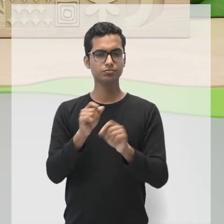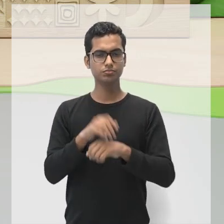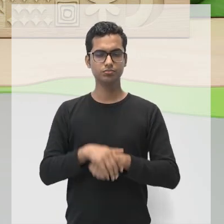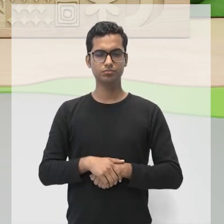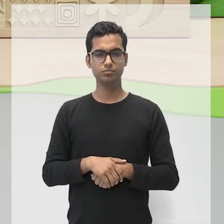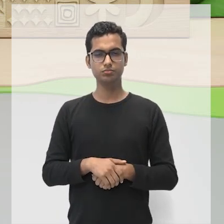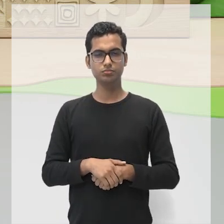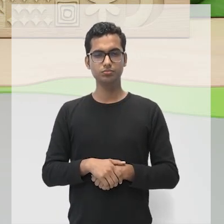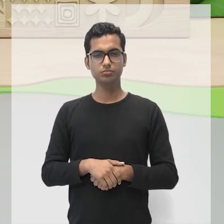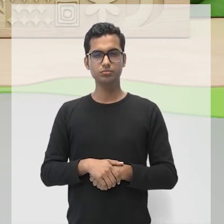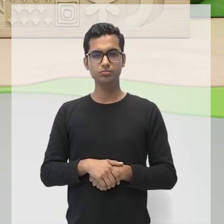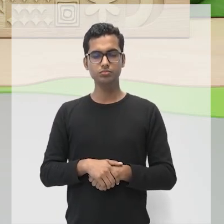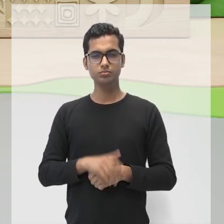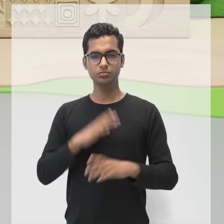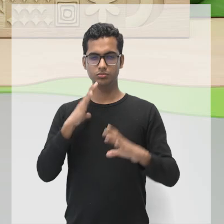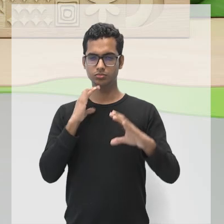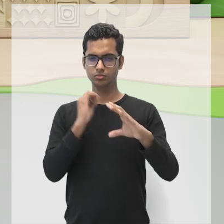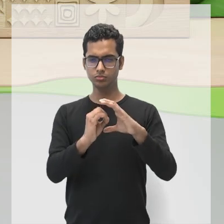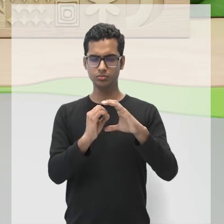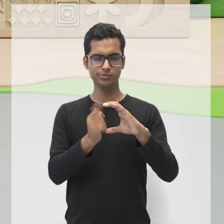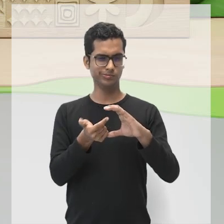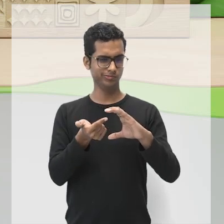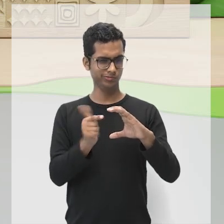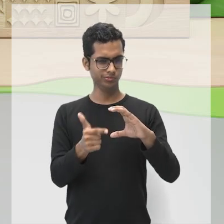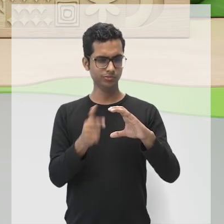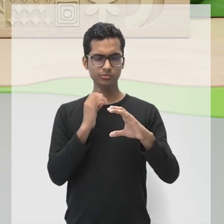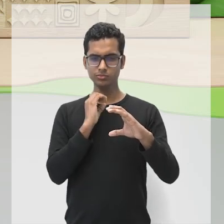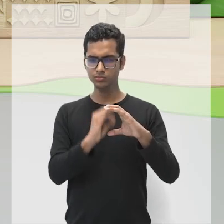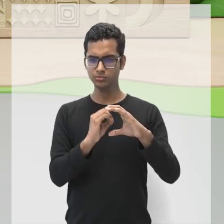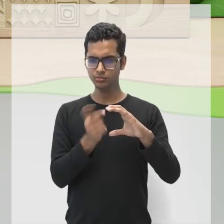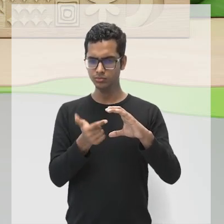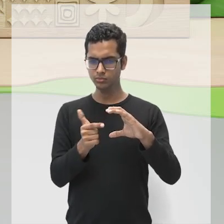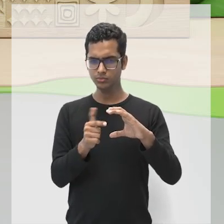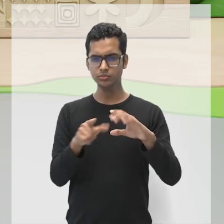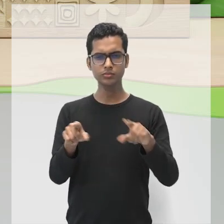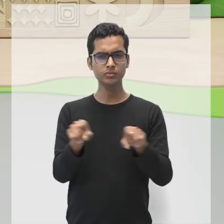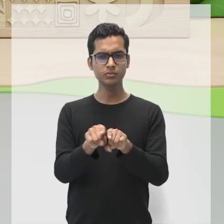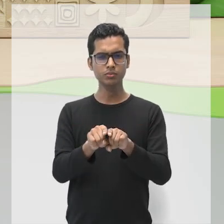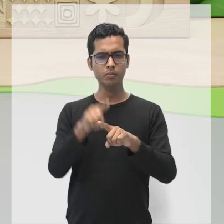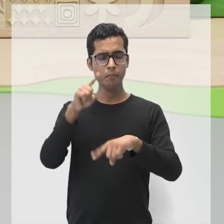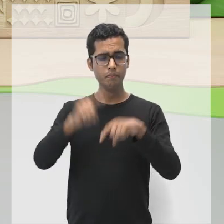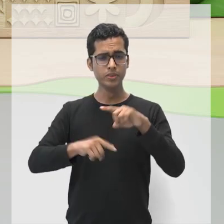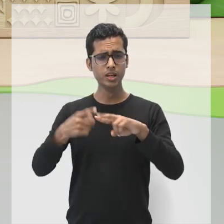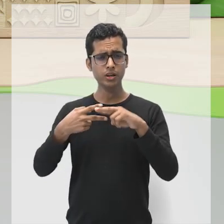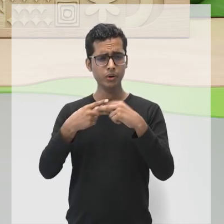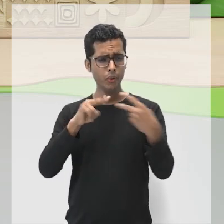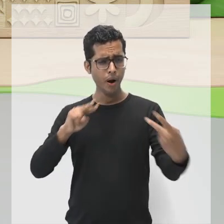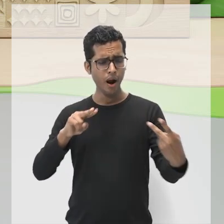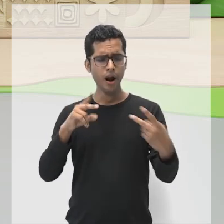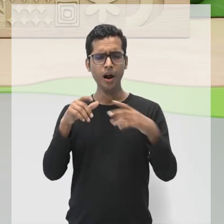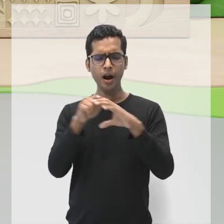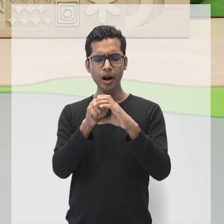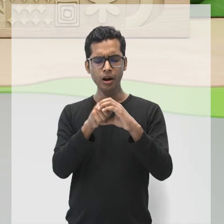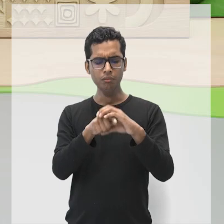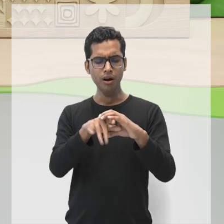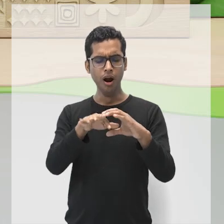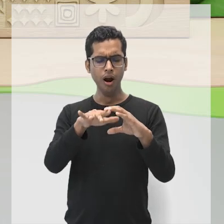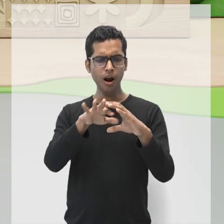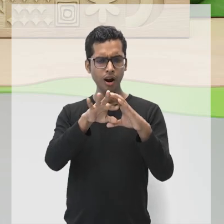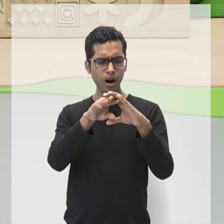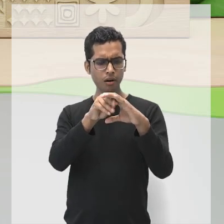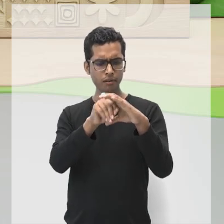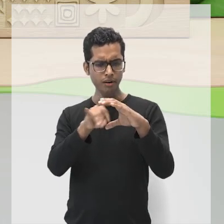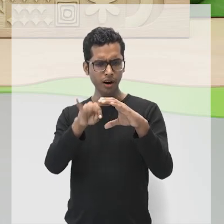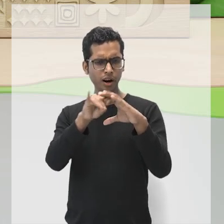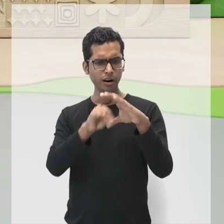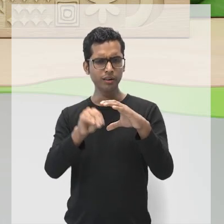não possui um núcleo, né? O material genético da célula fica disperso em sua